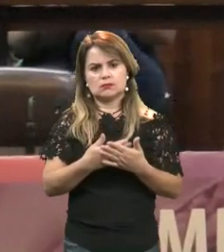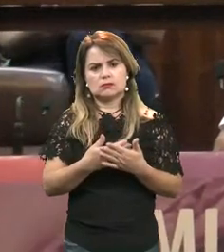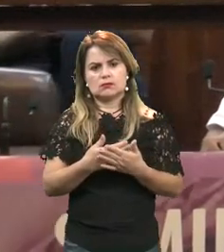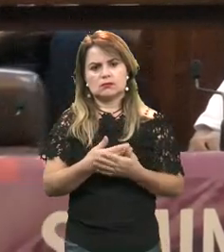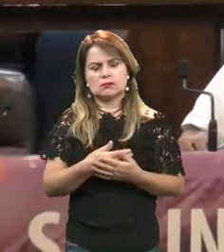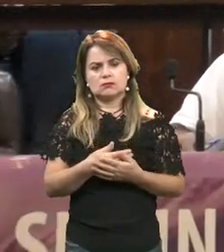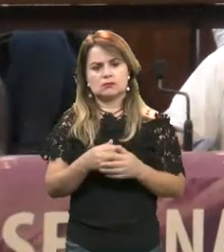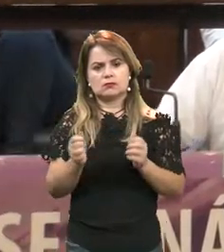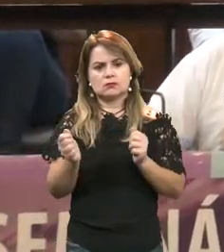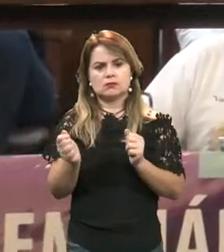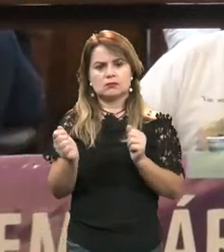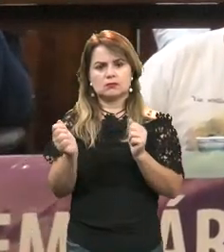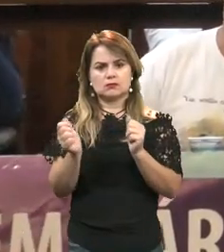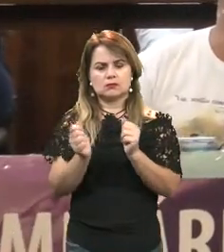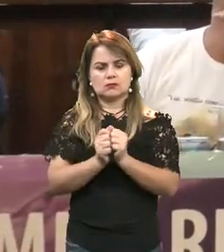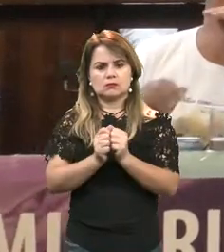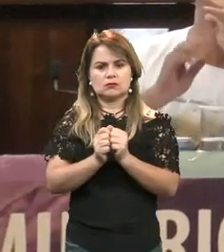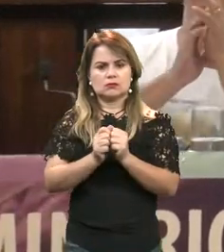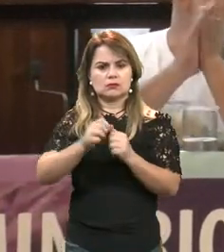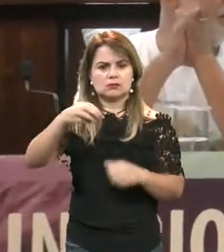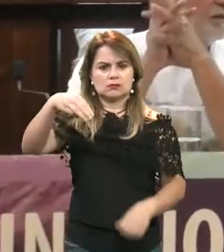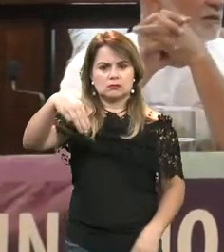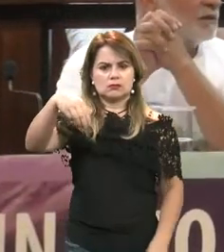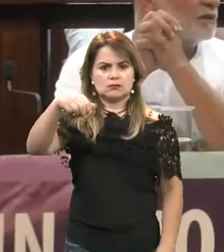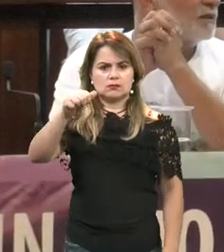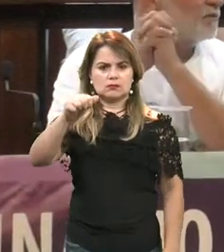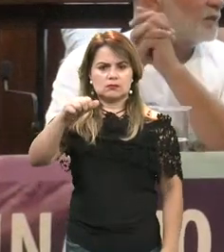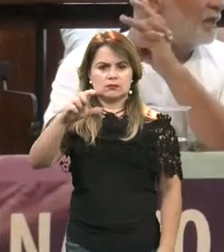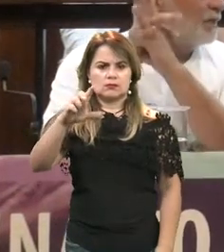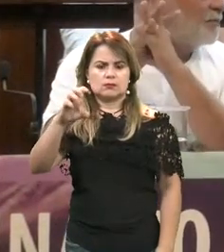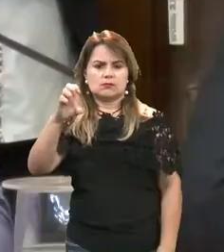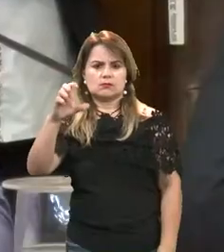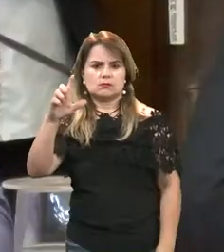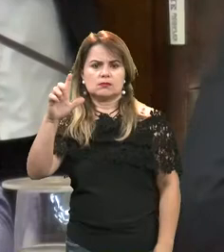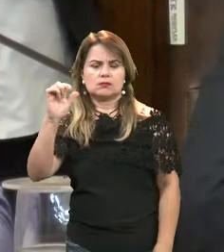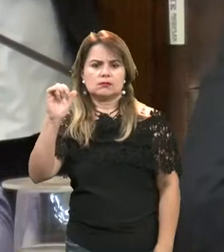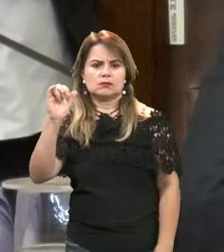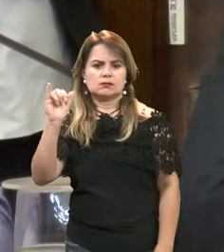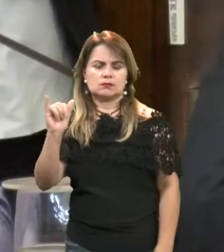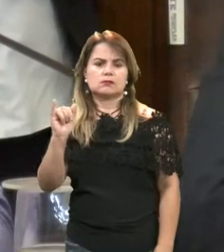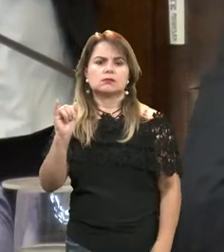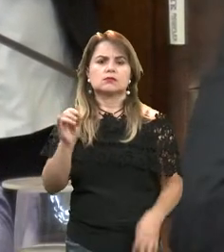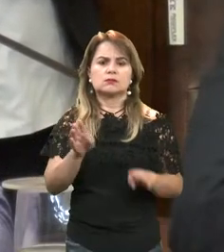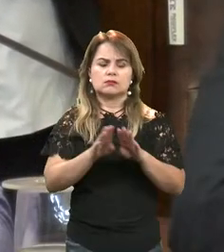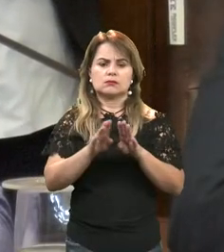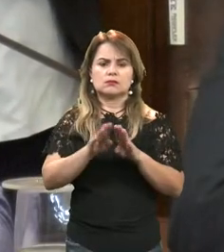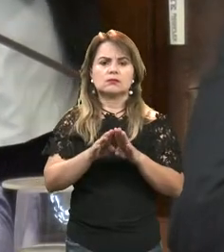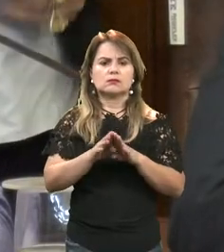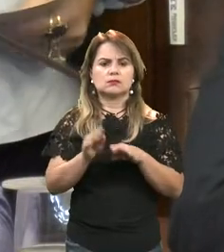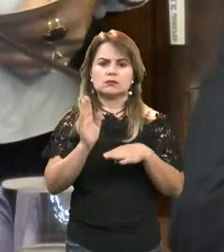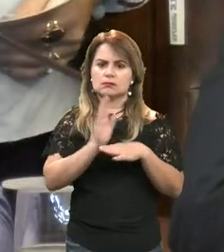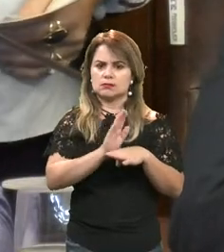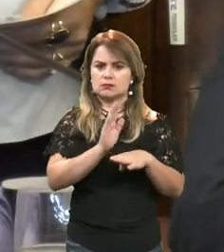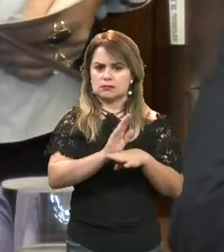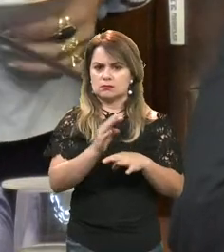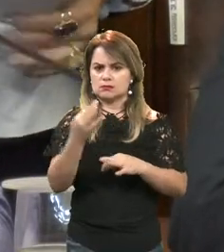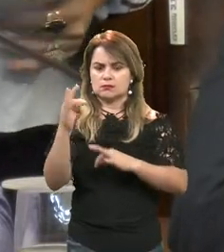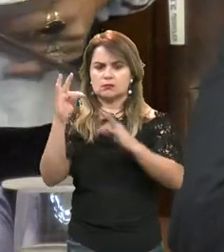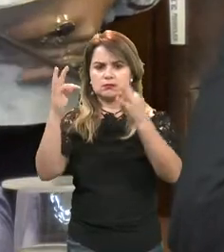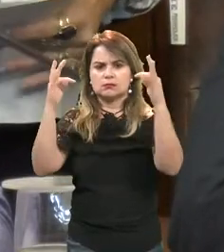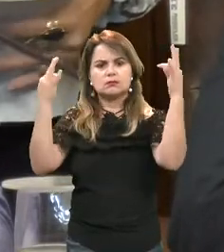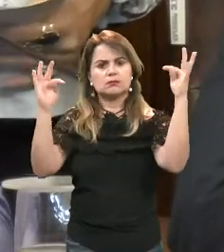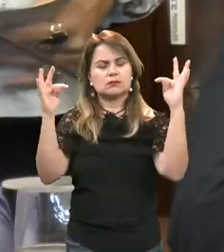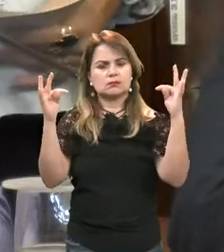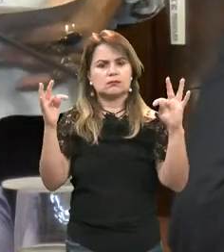que compõe a Malele, Demerval Antônio Gregório, assessor técnico 5 da